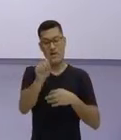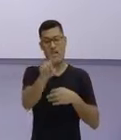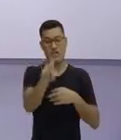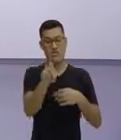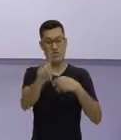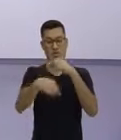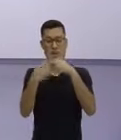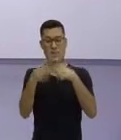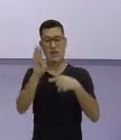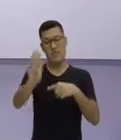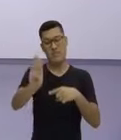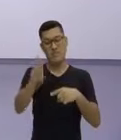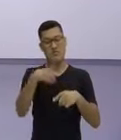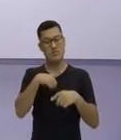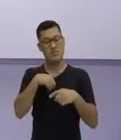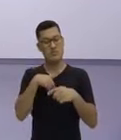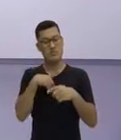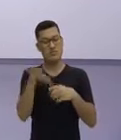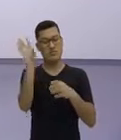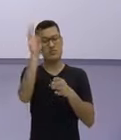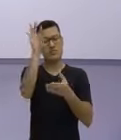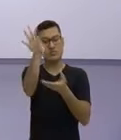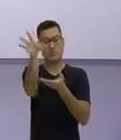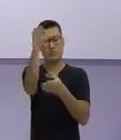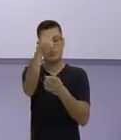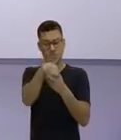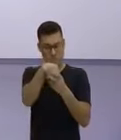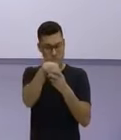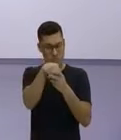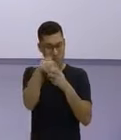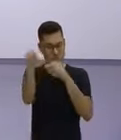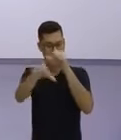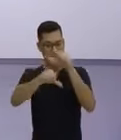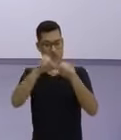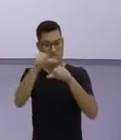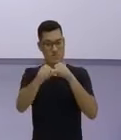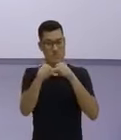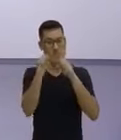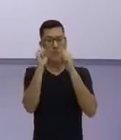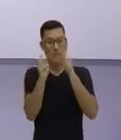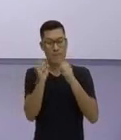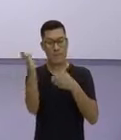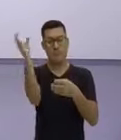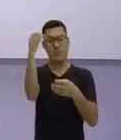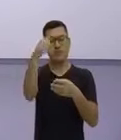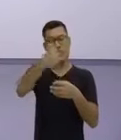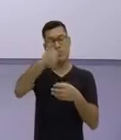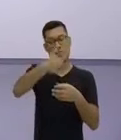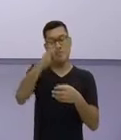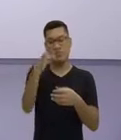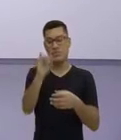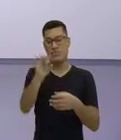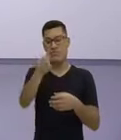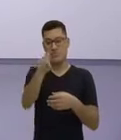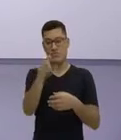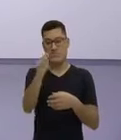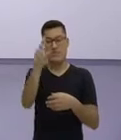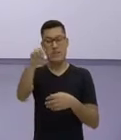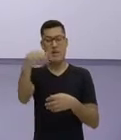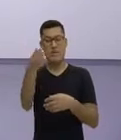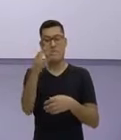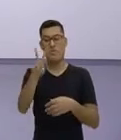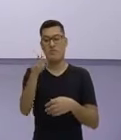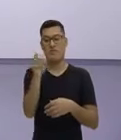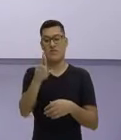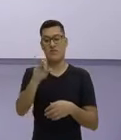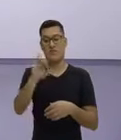alguma questão que ele te dê a função, isso, possa estar ao contrário, gente. Ele possa te dar a parte fixa primeiro, isso, e a parte variável depois. Mas você